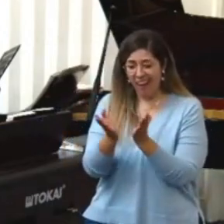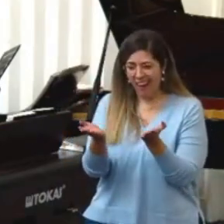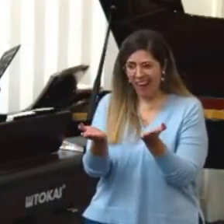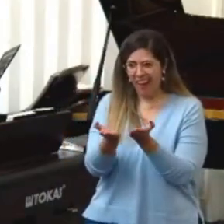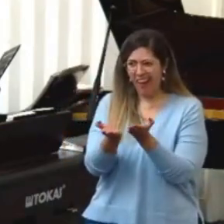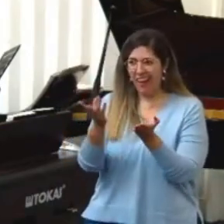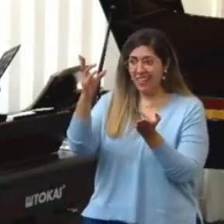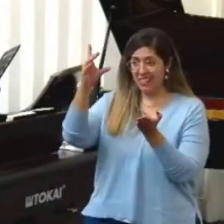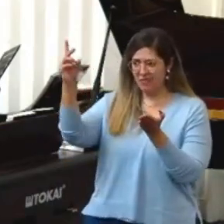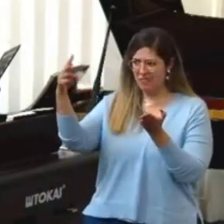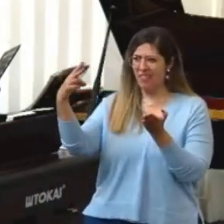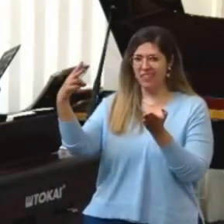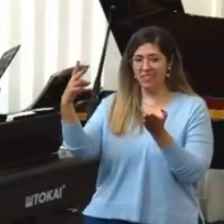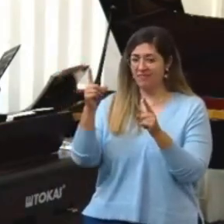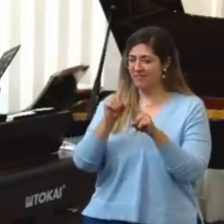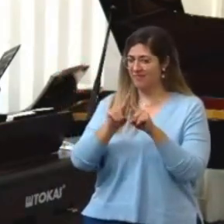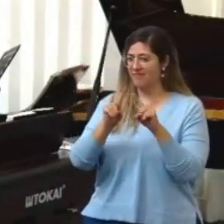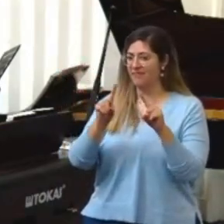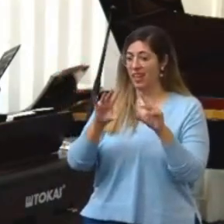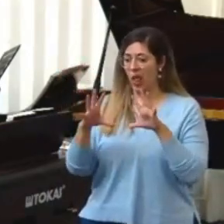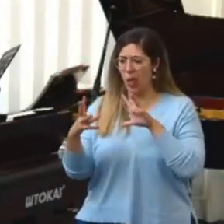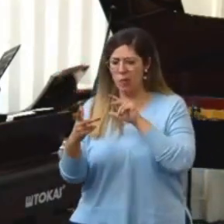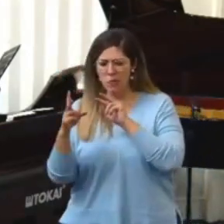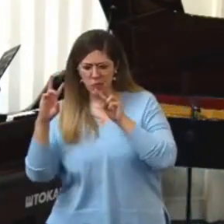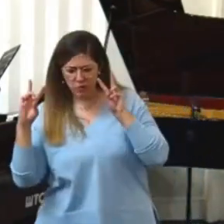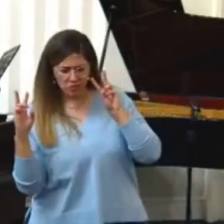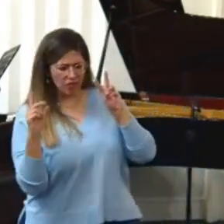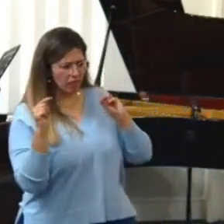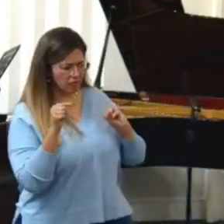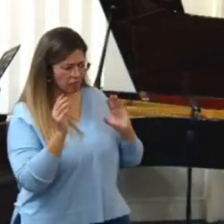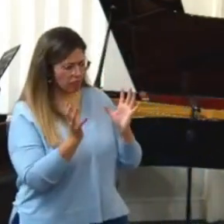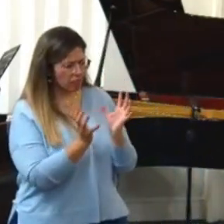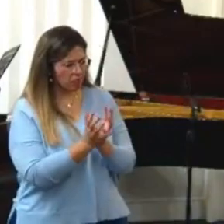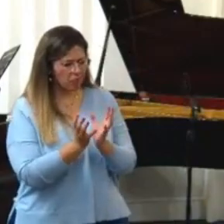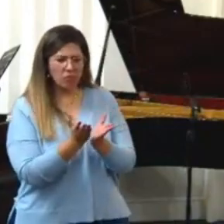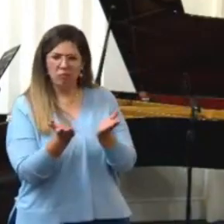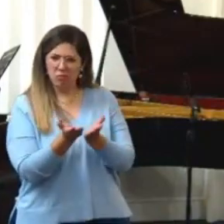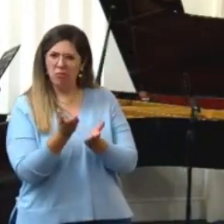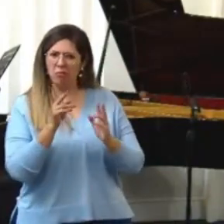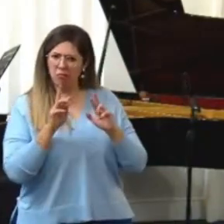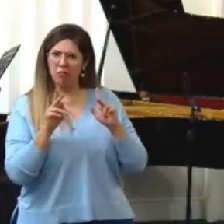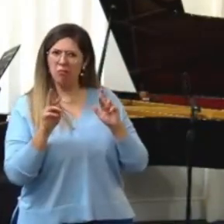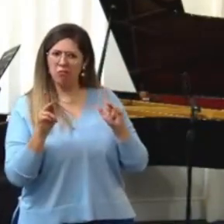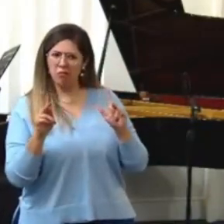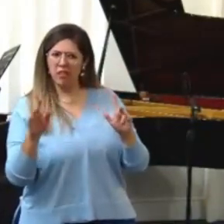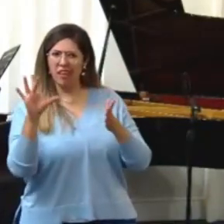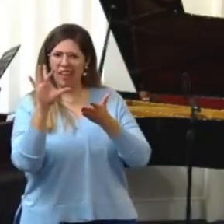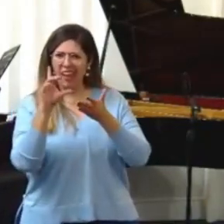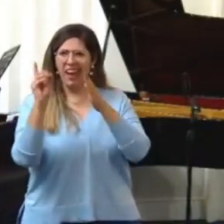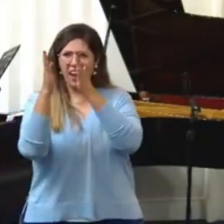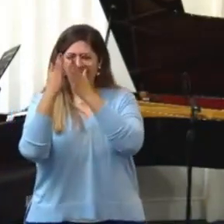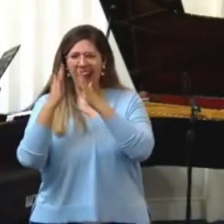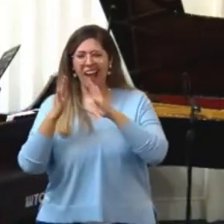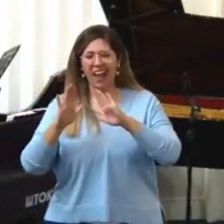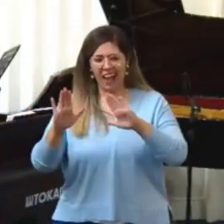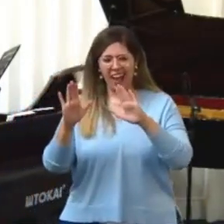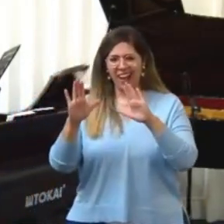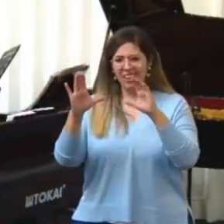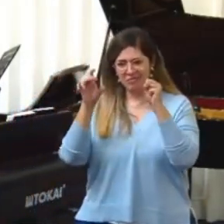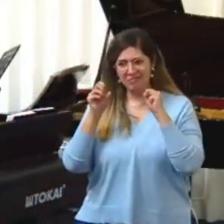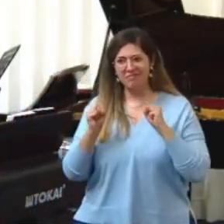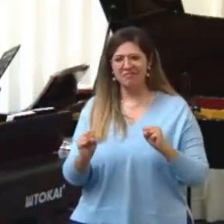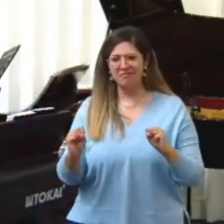Deus veja isso em nós. É para que o mundo veja em nós que só há um Deus que nós adoramos. Que não há